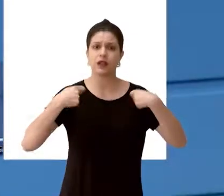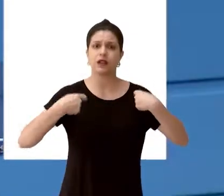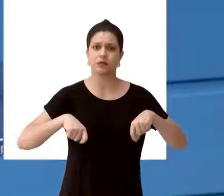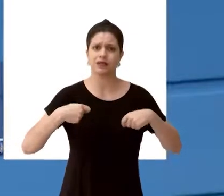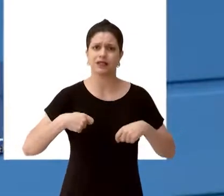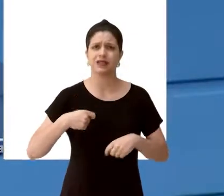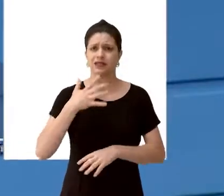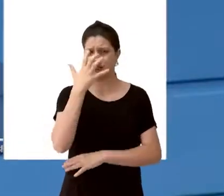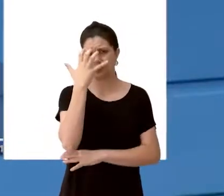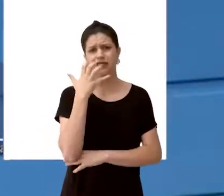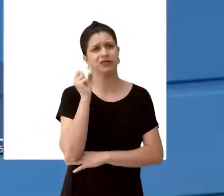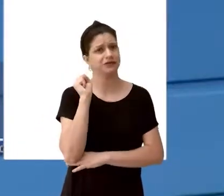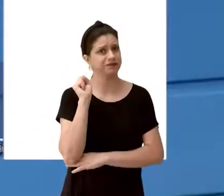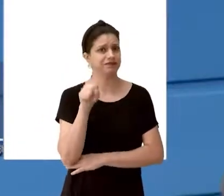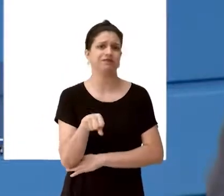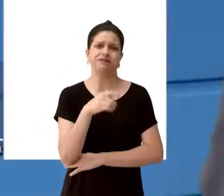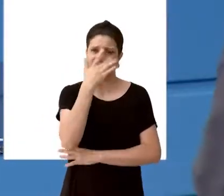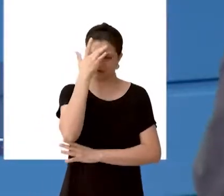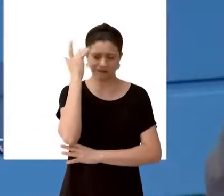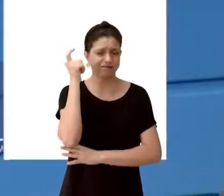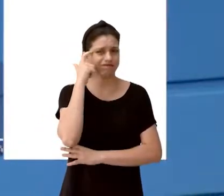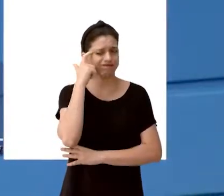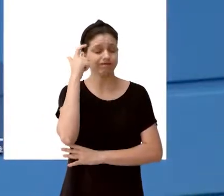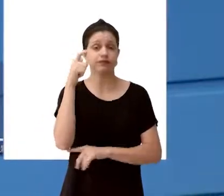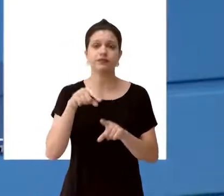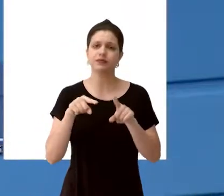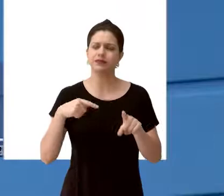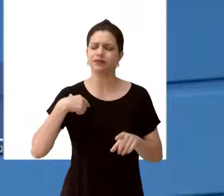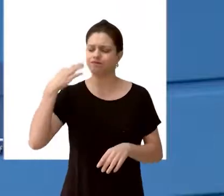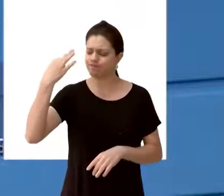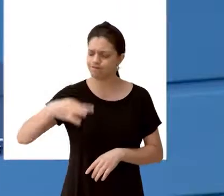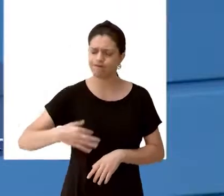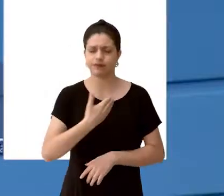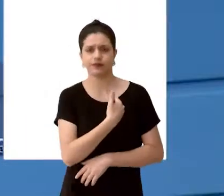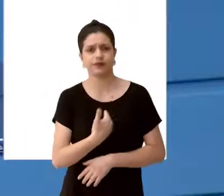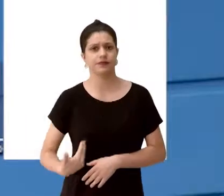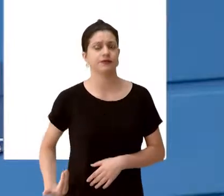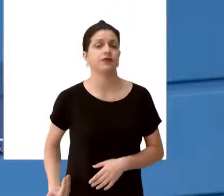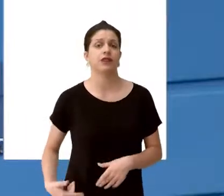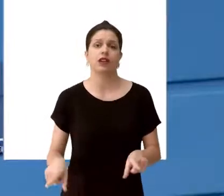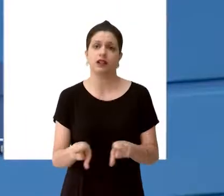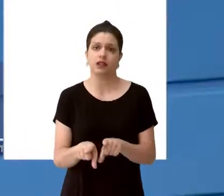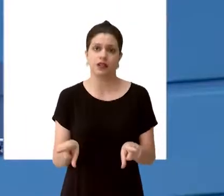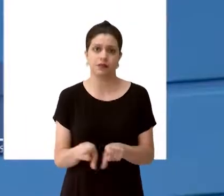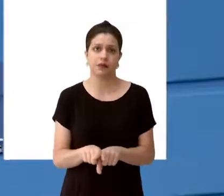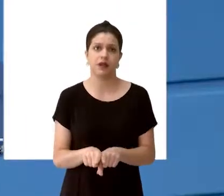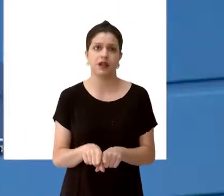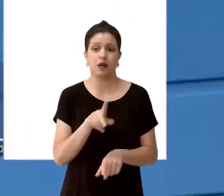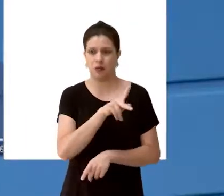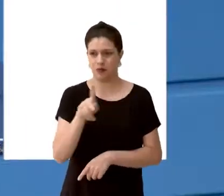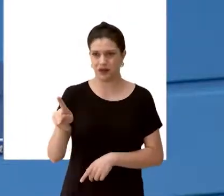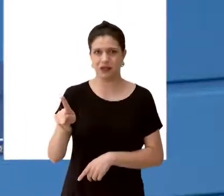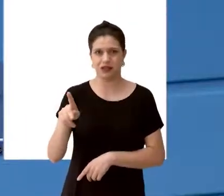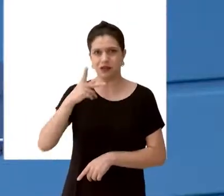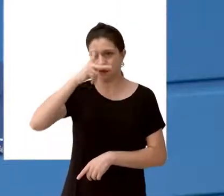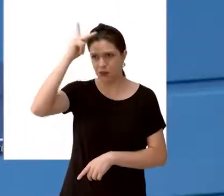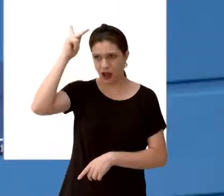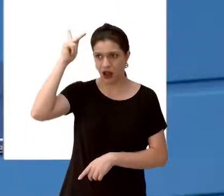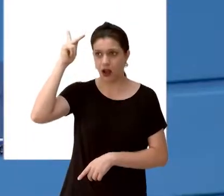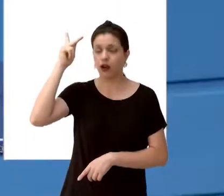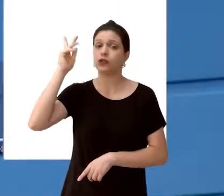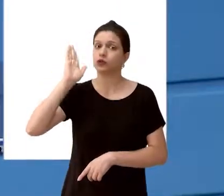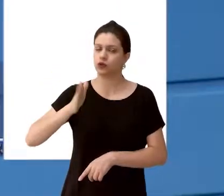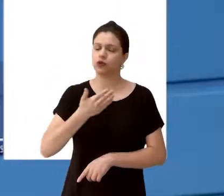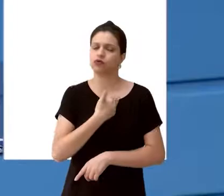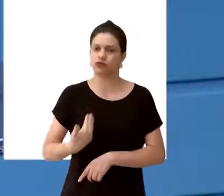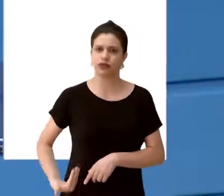As ações deverão ser muito mais sérias do que muita gente imagina, mas eu tenho certeza que o governador, assim como o presidente